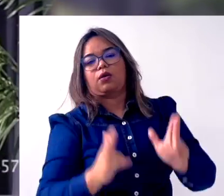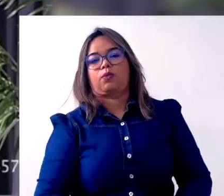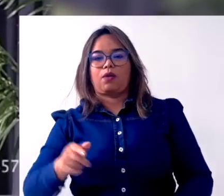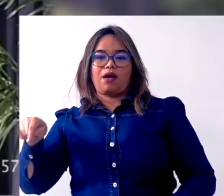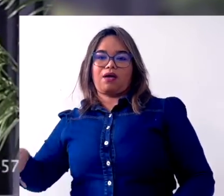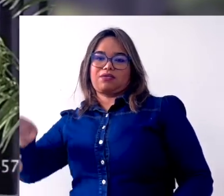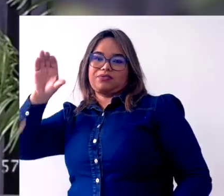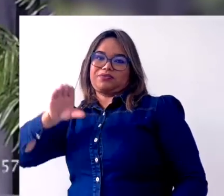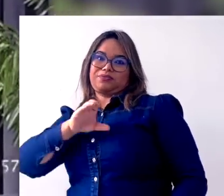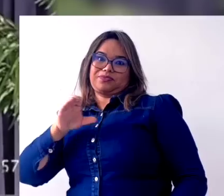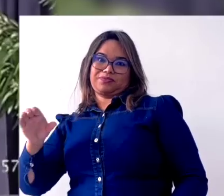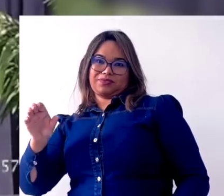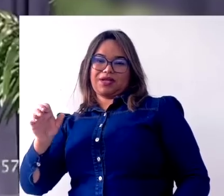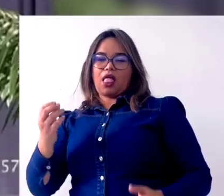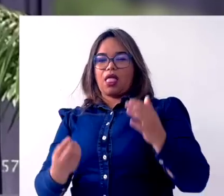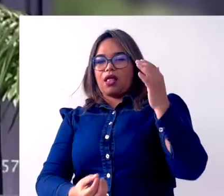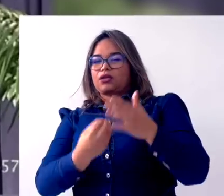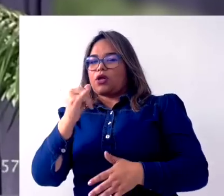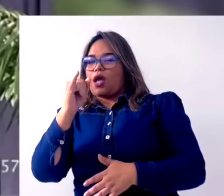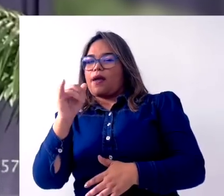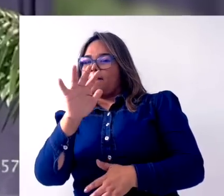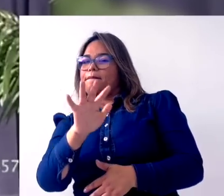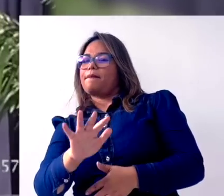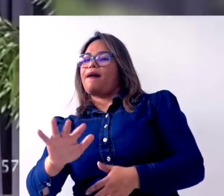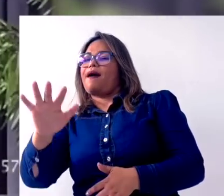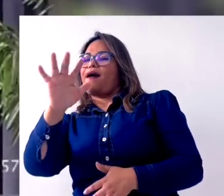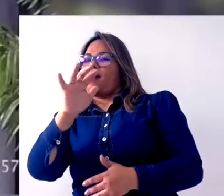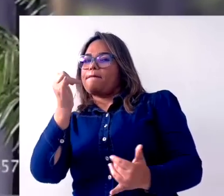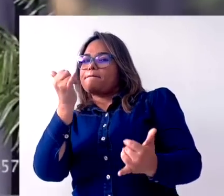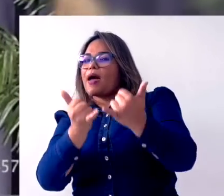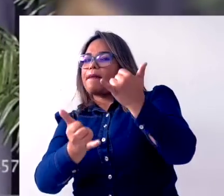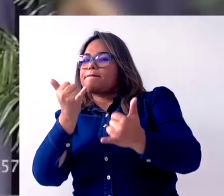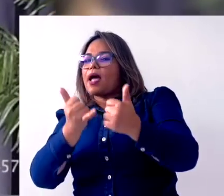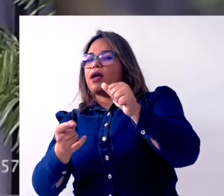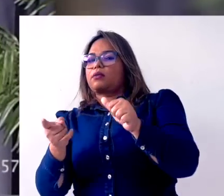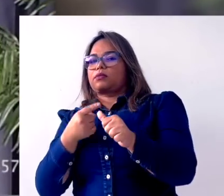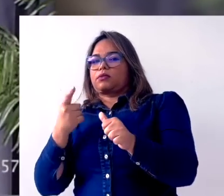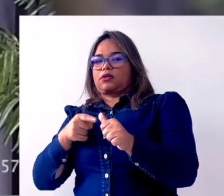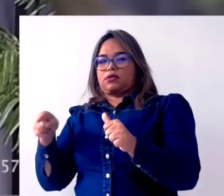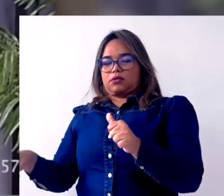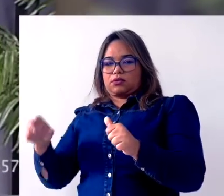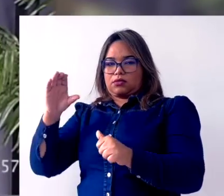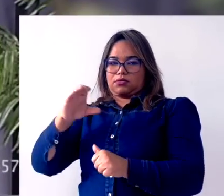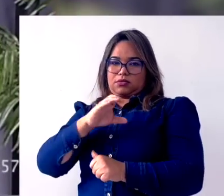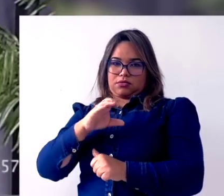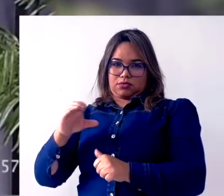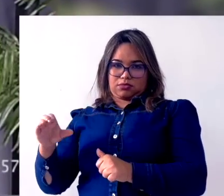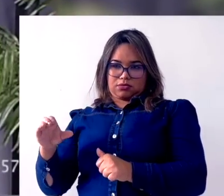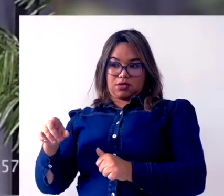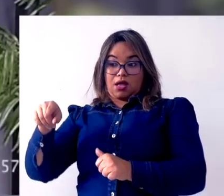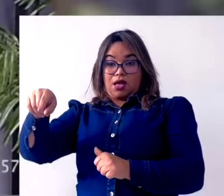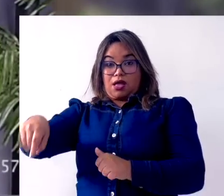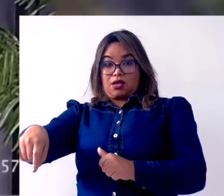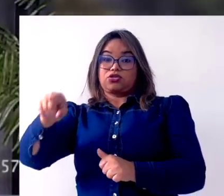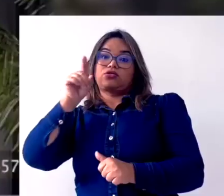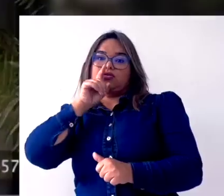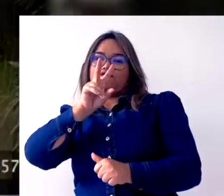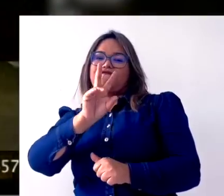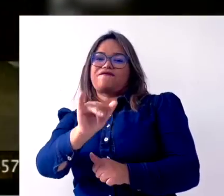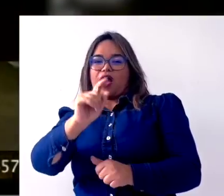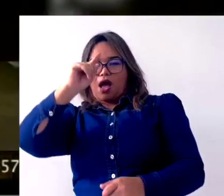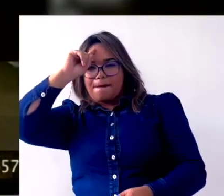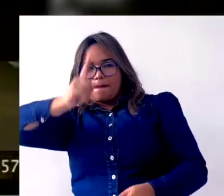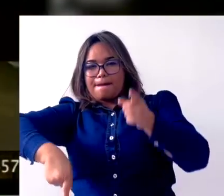criando uma imagem, algo que se parece com a primeira besta. E eles colocarão essas leis em vigor. E ela